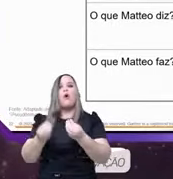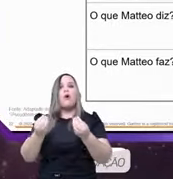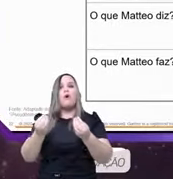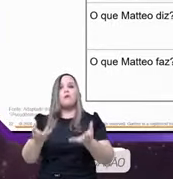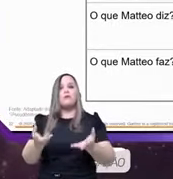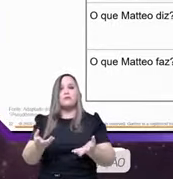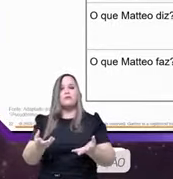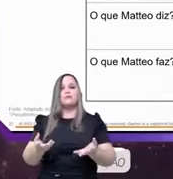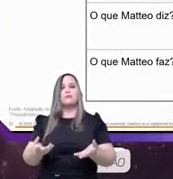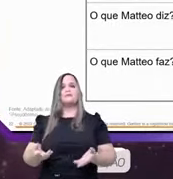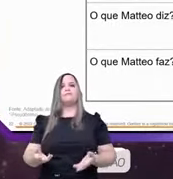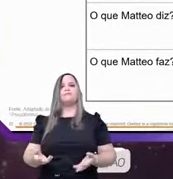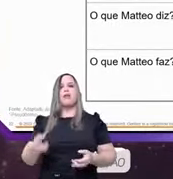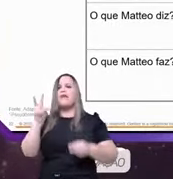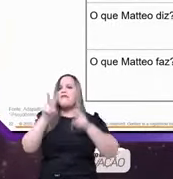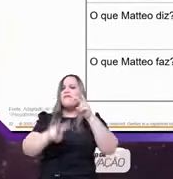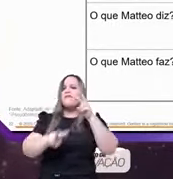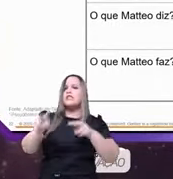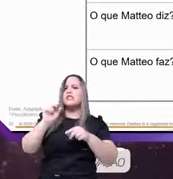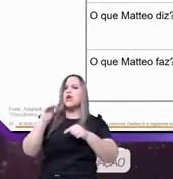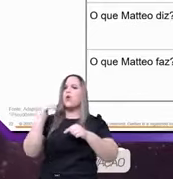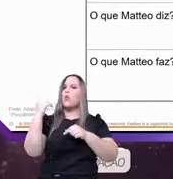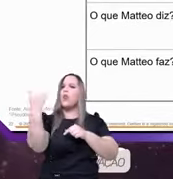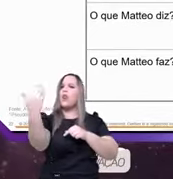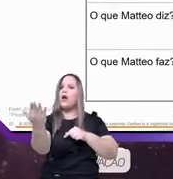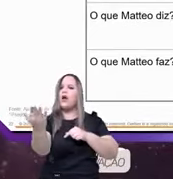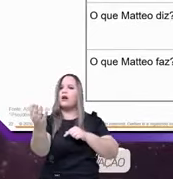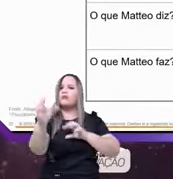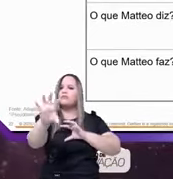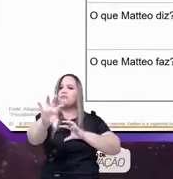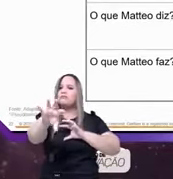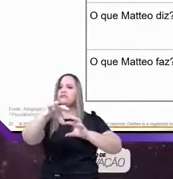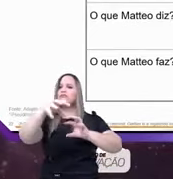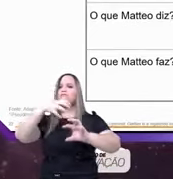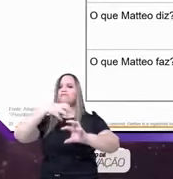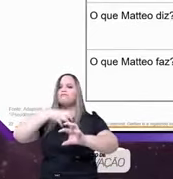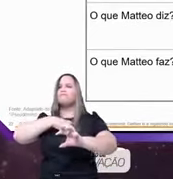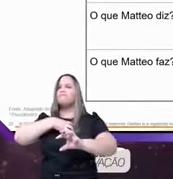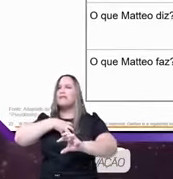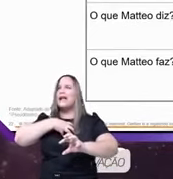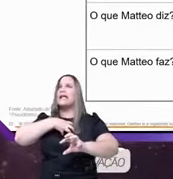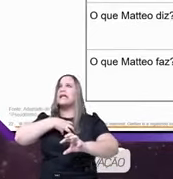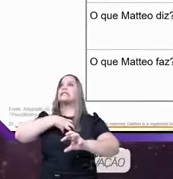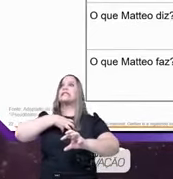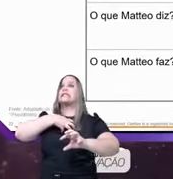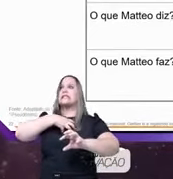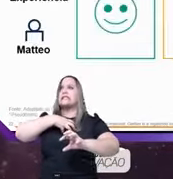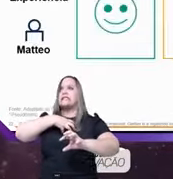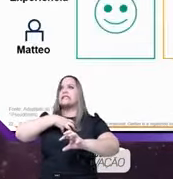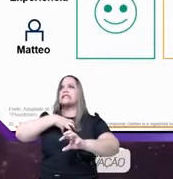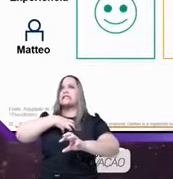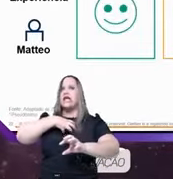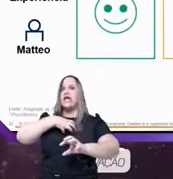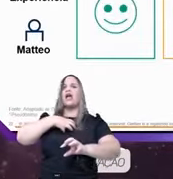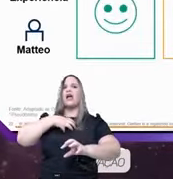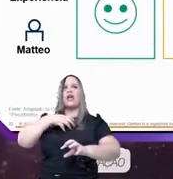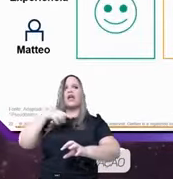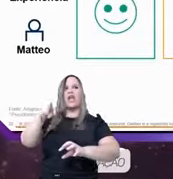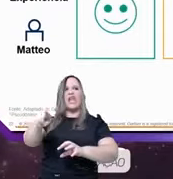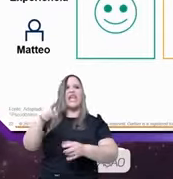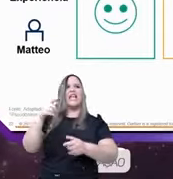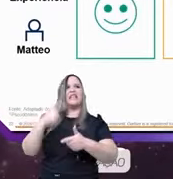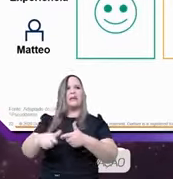que eles começaram a ver? Que em estágios diferentes, a pessoa sentia planejar o trabalho, planejar recursos,